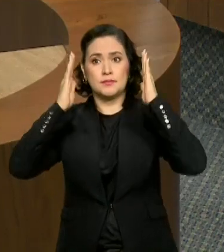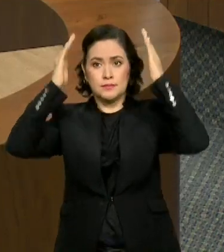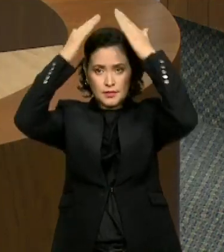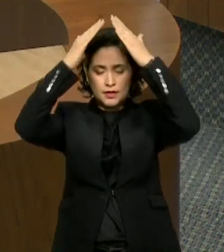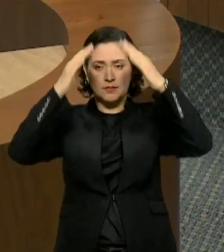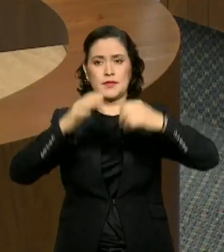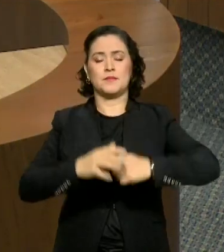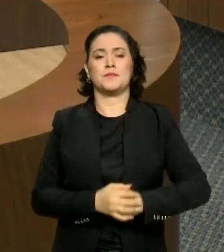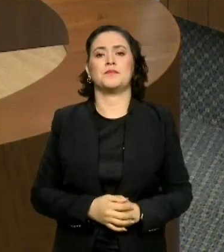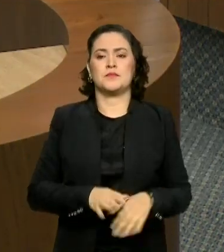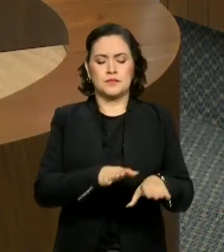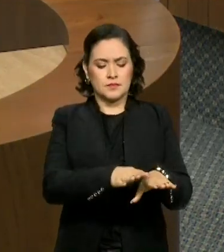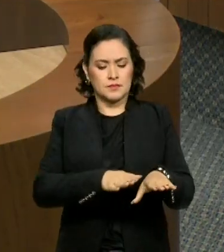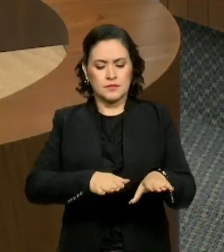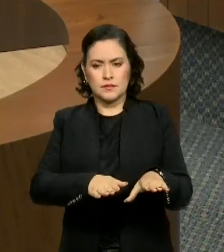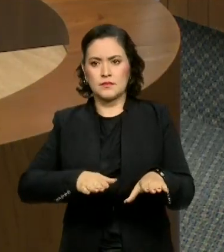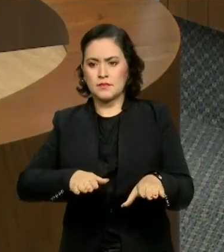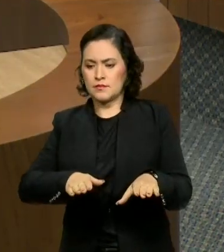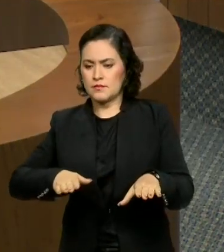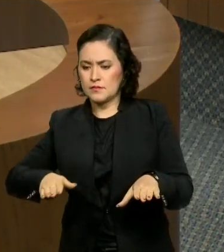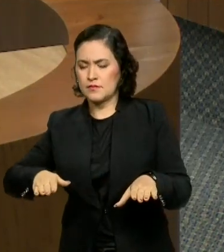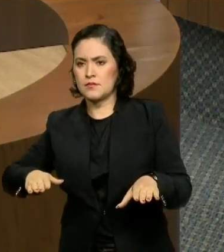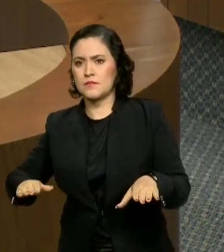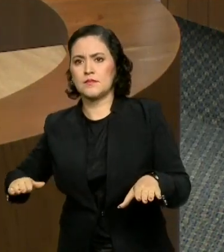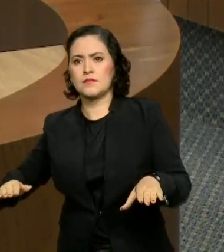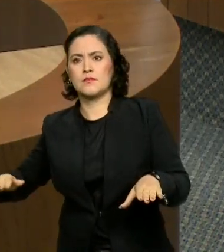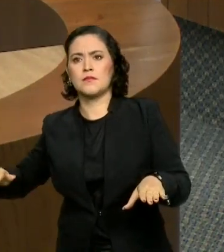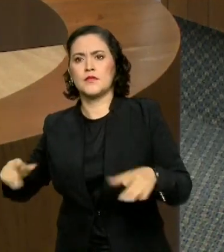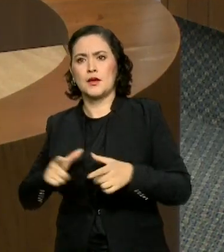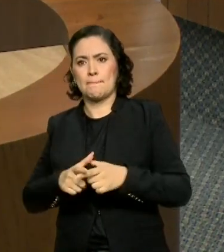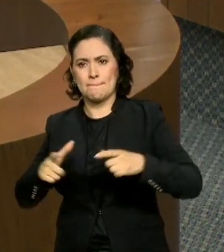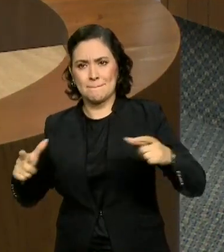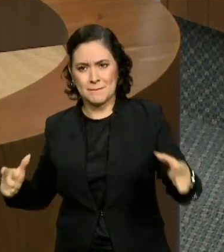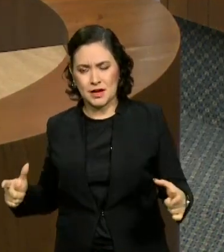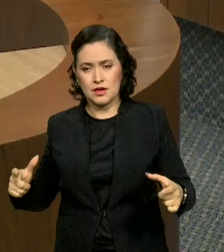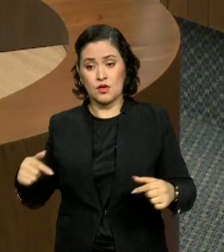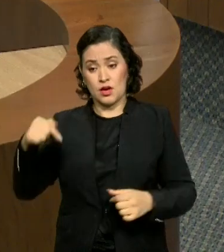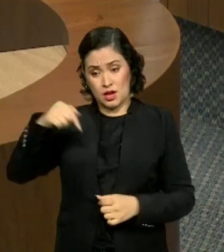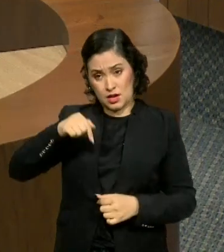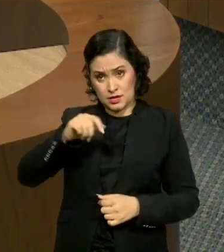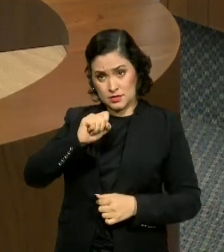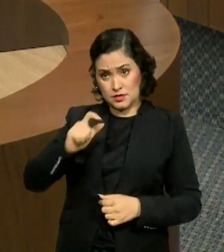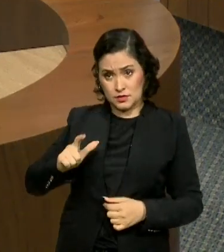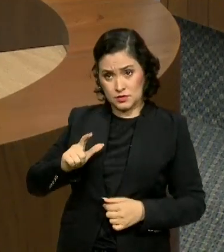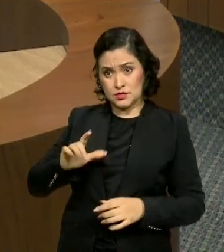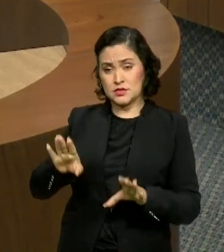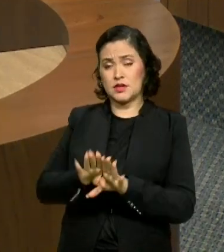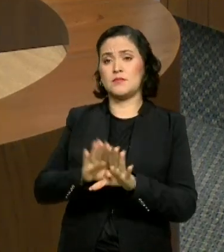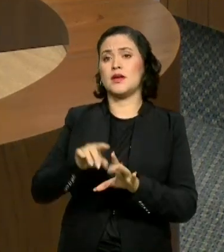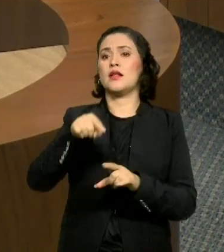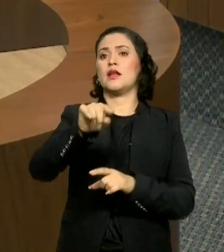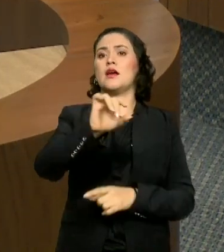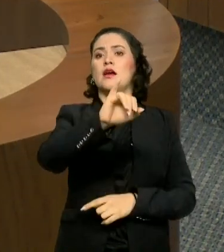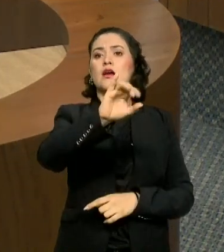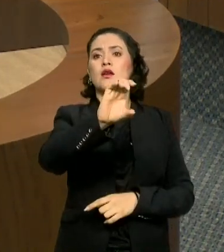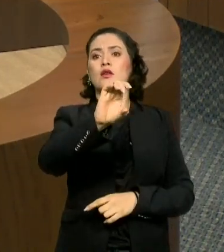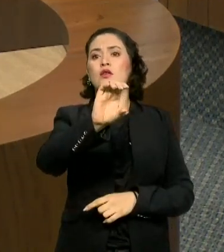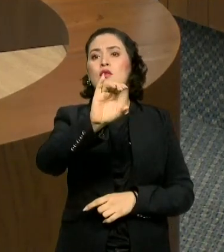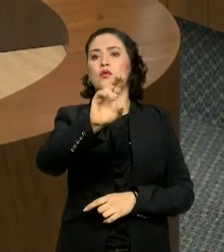de um porto quanto do outro porto de lá, o ferry cargueiro, que é um ferry exclusivo